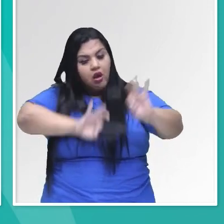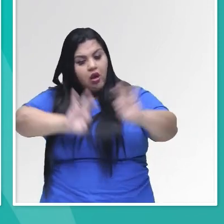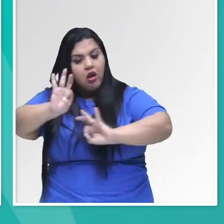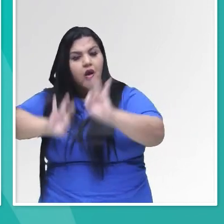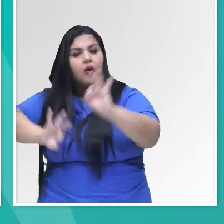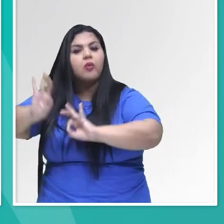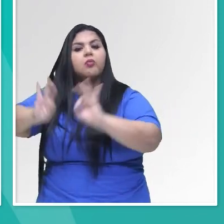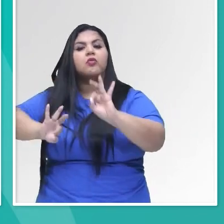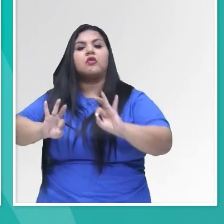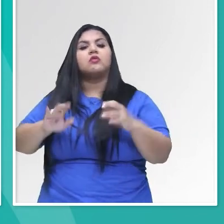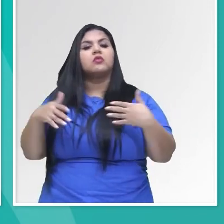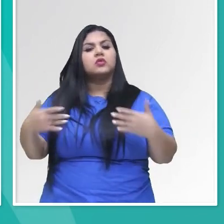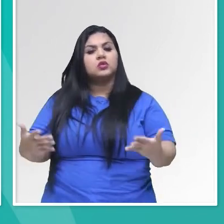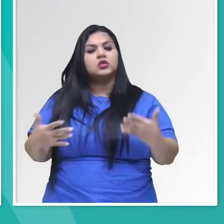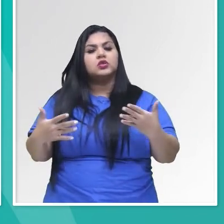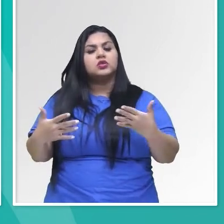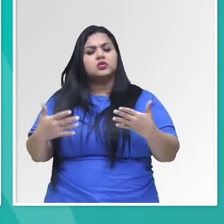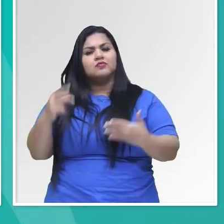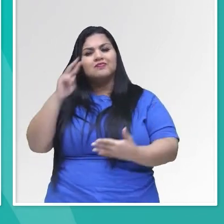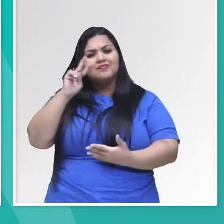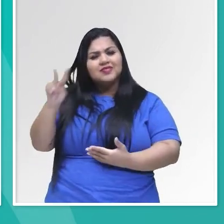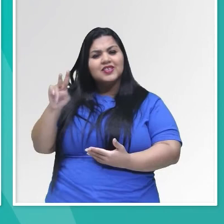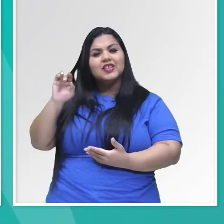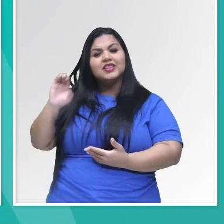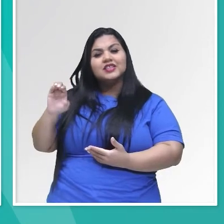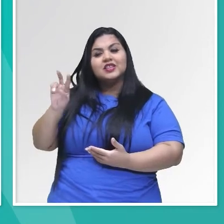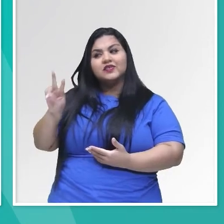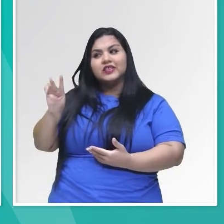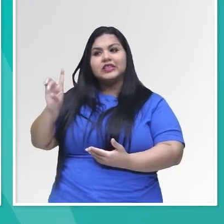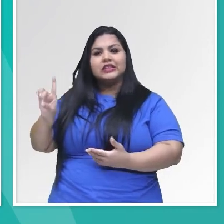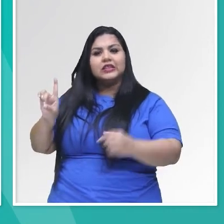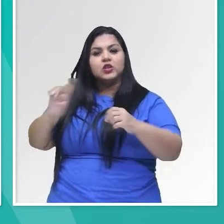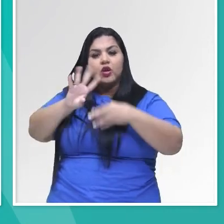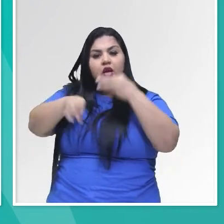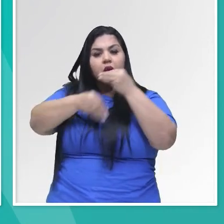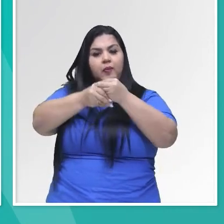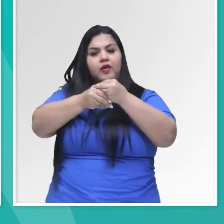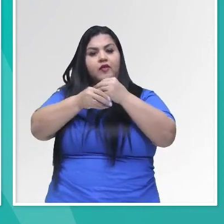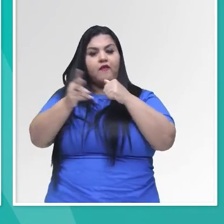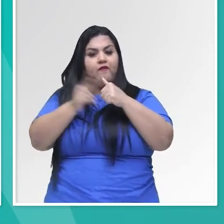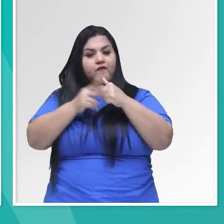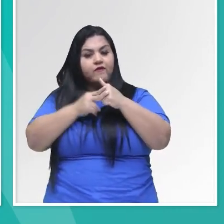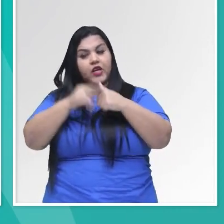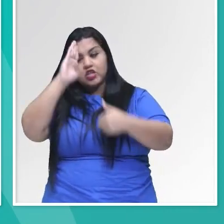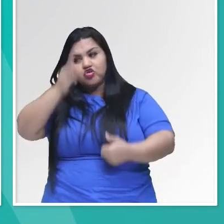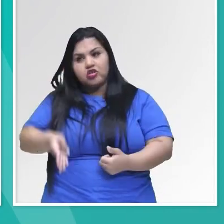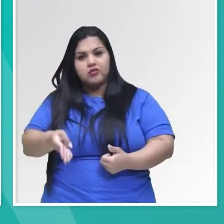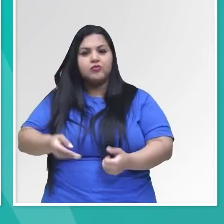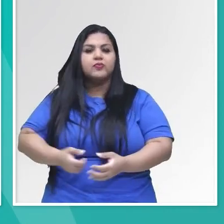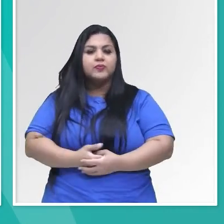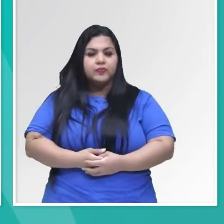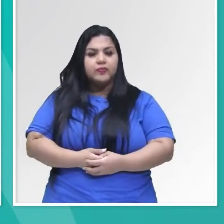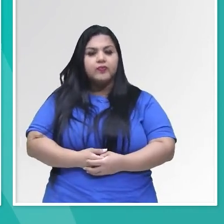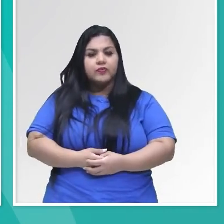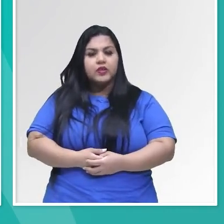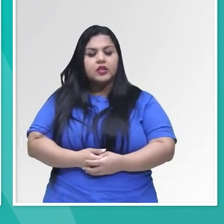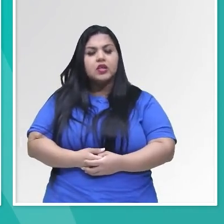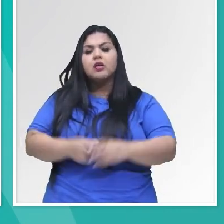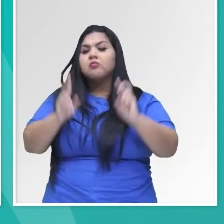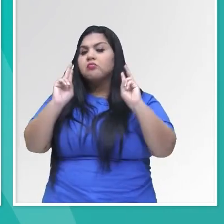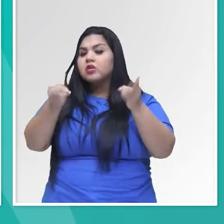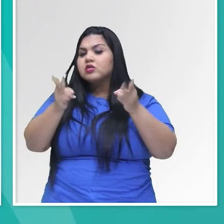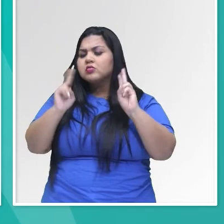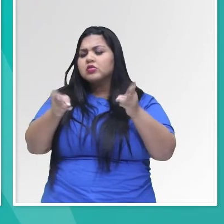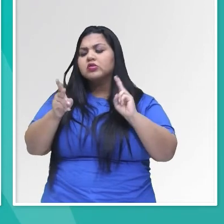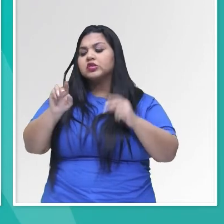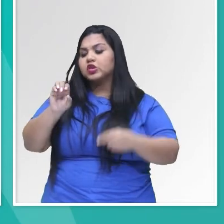é CVD? Observa logo embaixo, tem CVD. O que é CVD? Complemento verbal direto. É a mesma coisa que o objeto